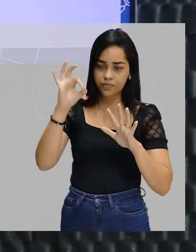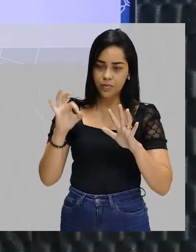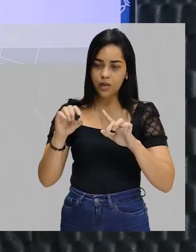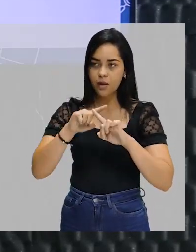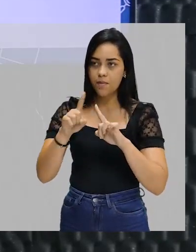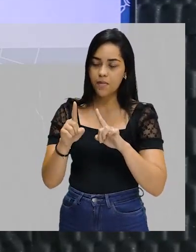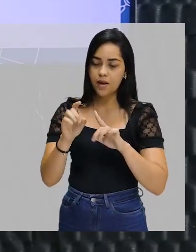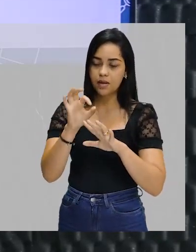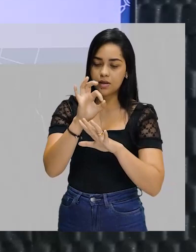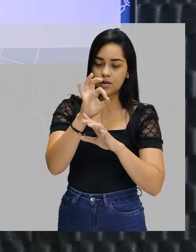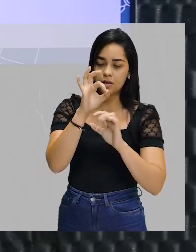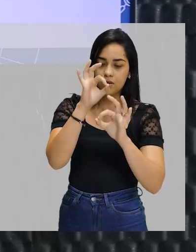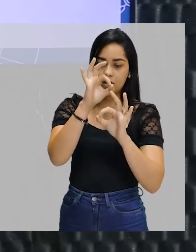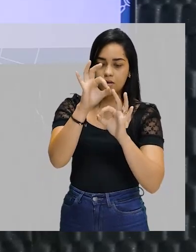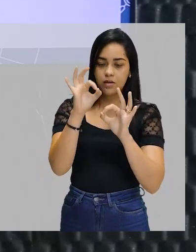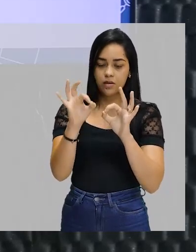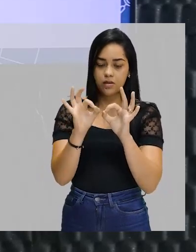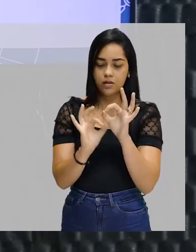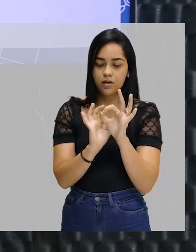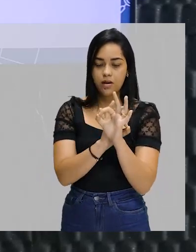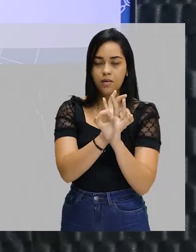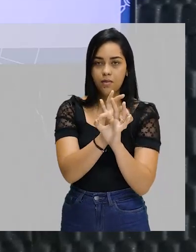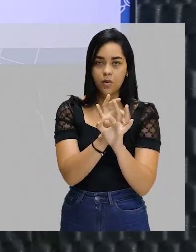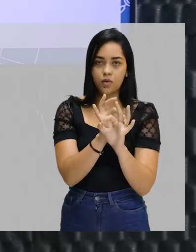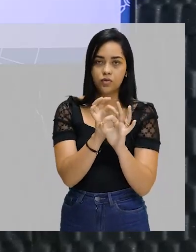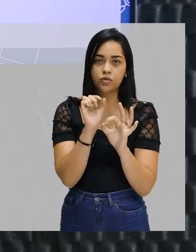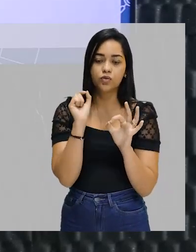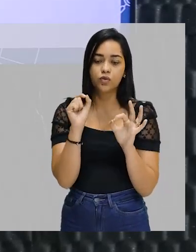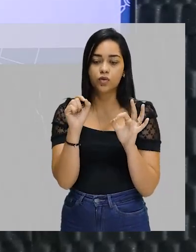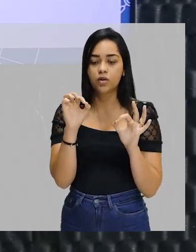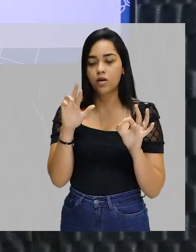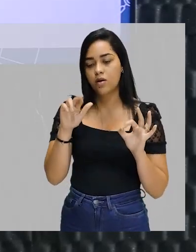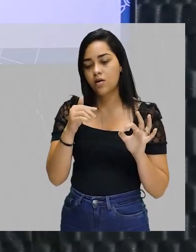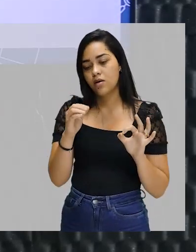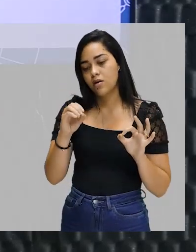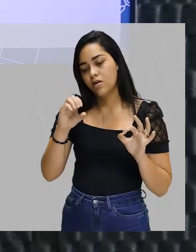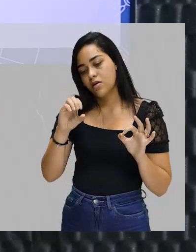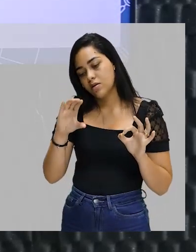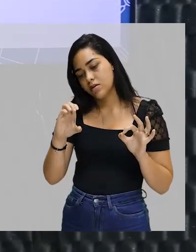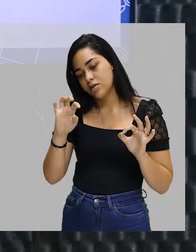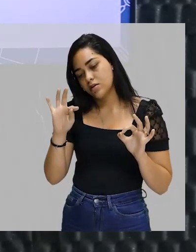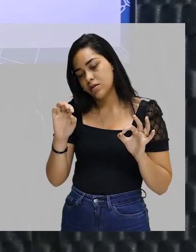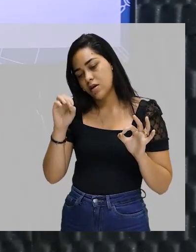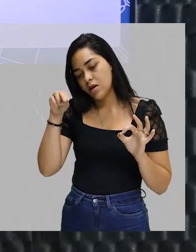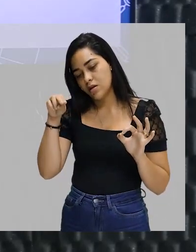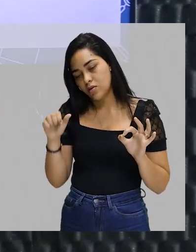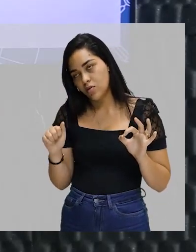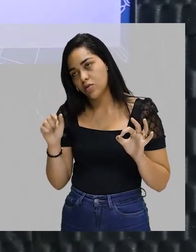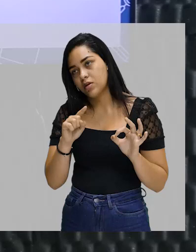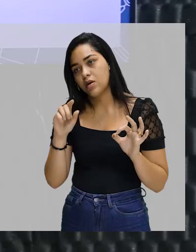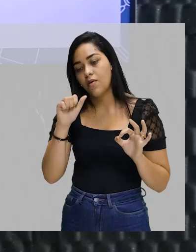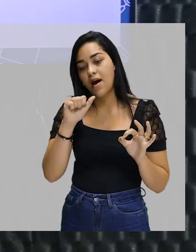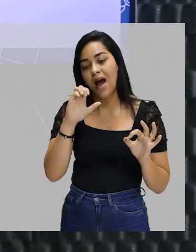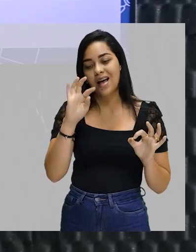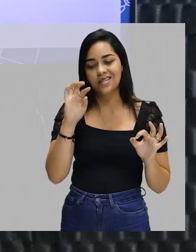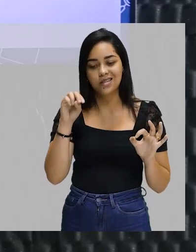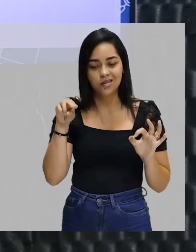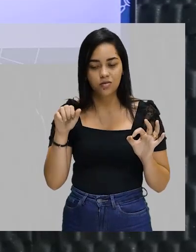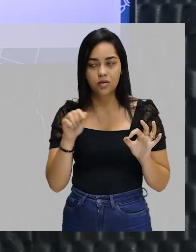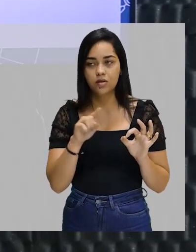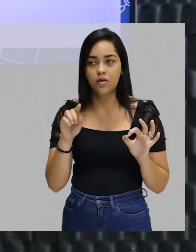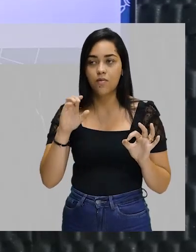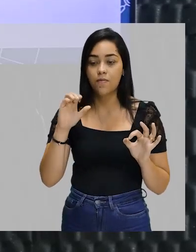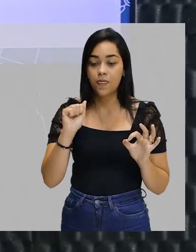sim entre carbonos, ok? Função cetona. Cetona, não é